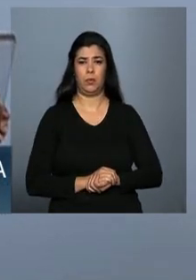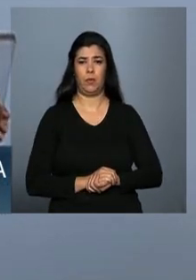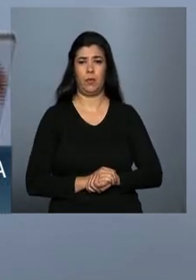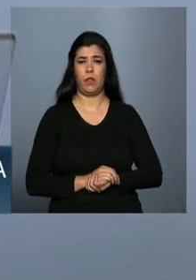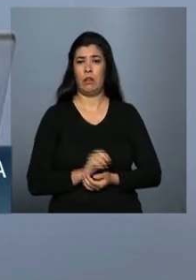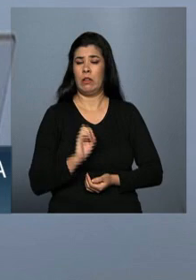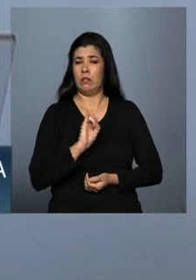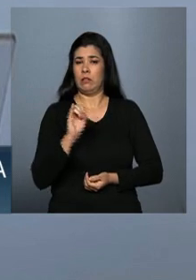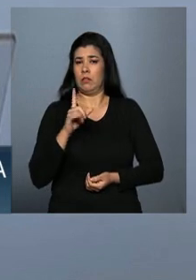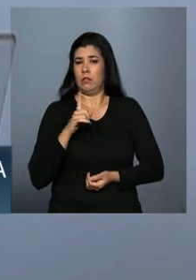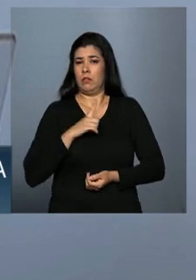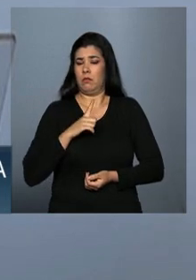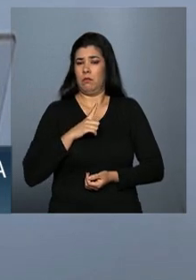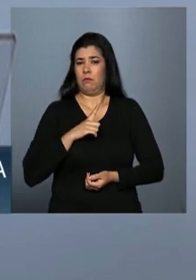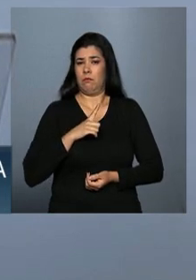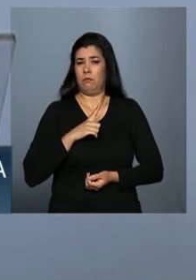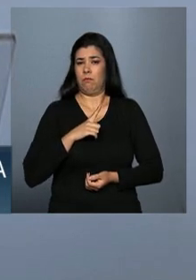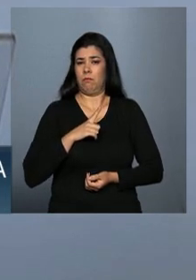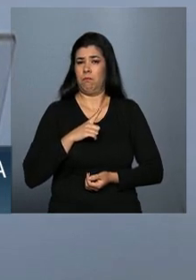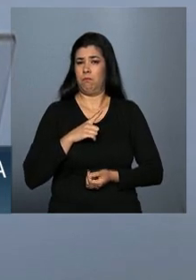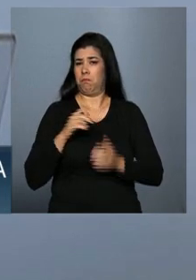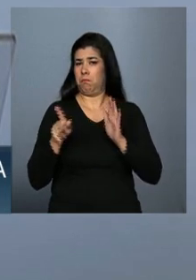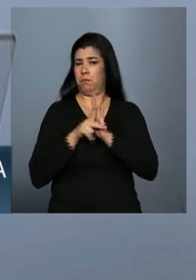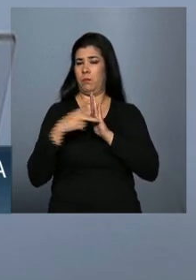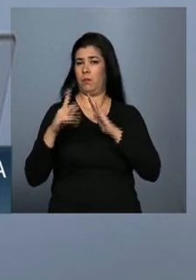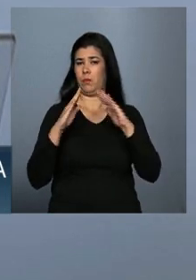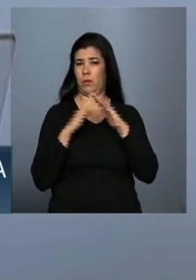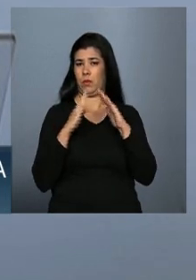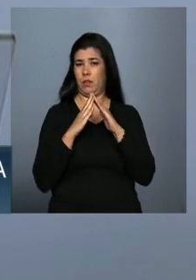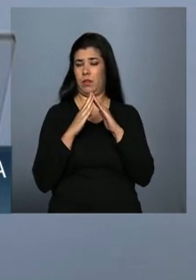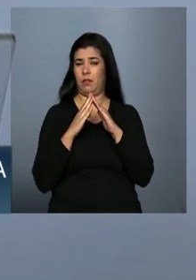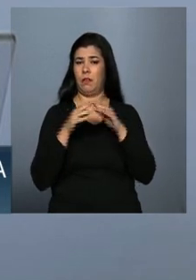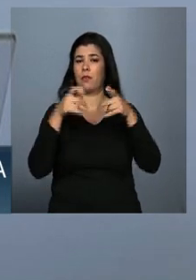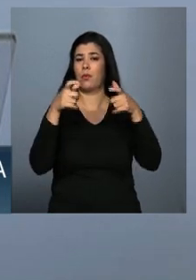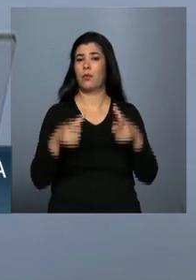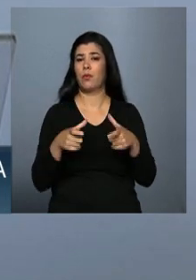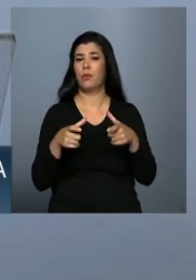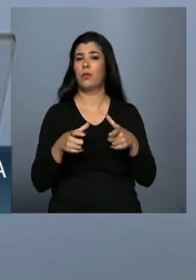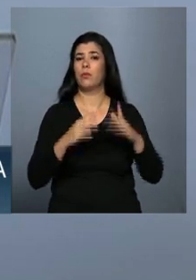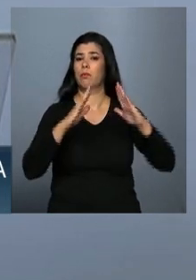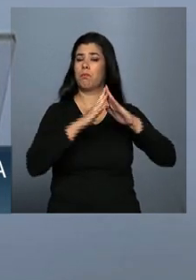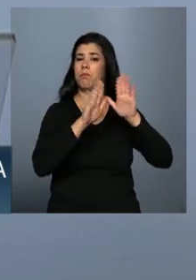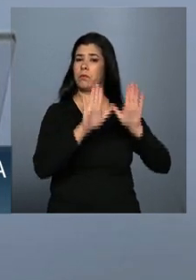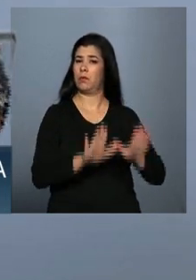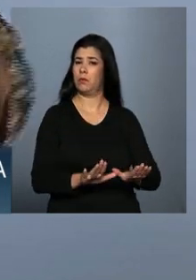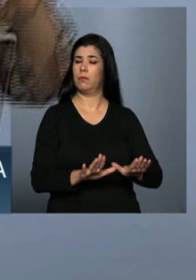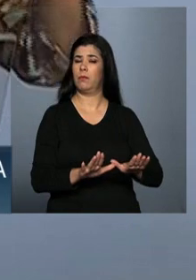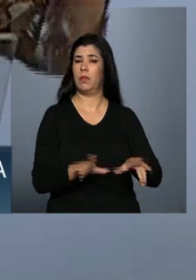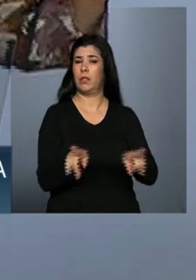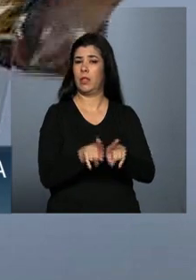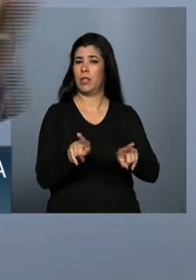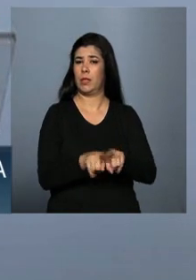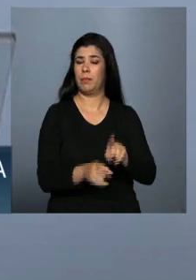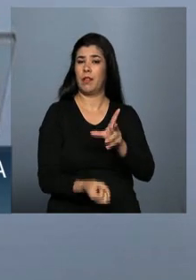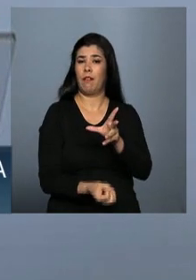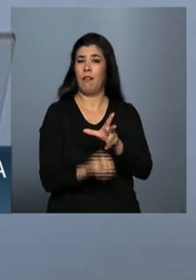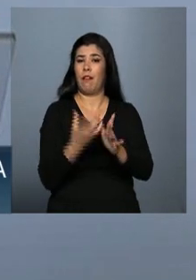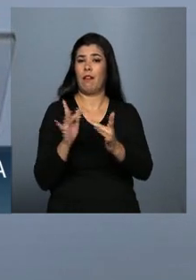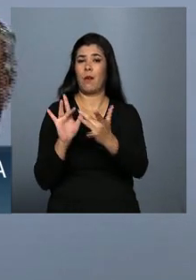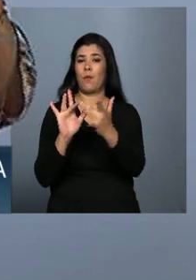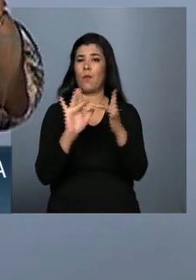seja ter um lar aonde se estabelecer, aonde criar o